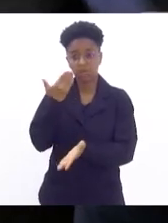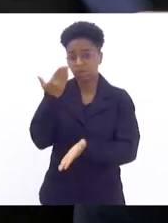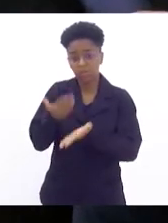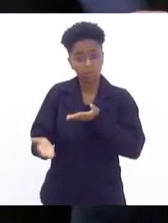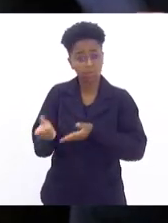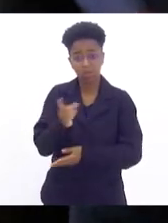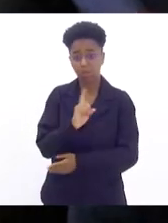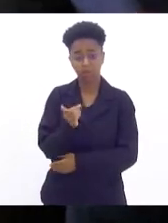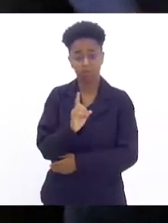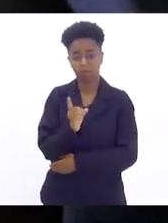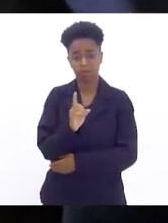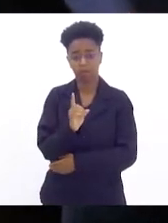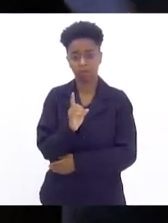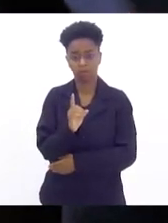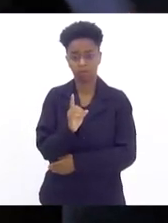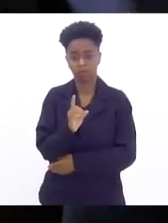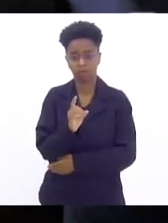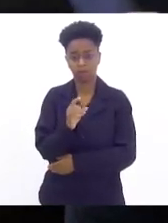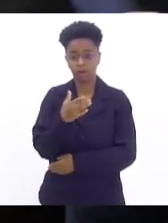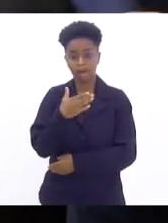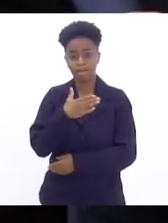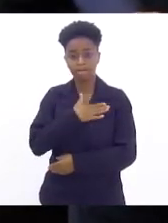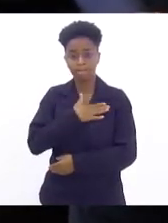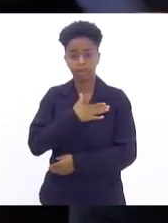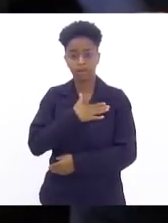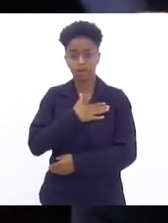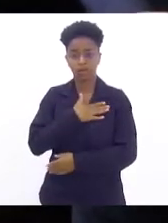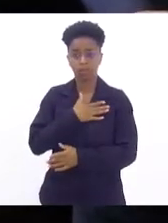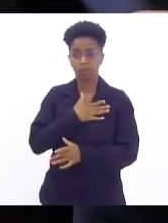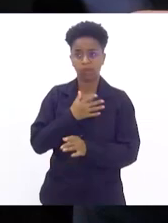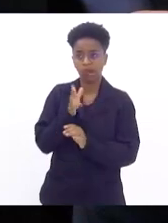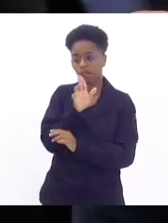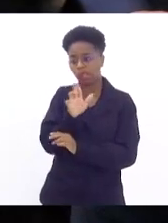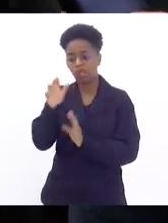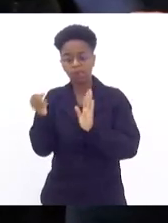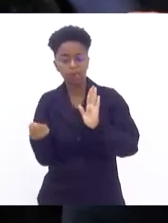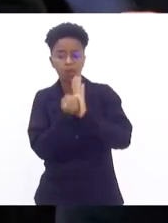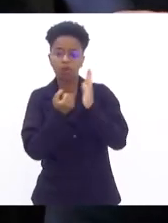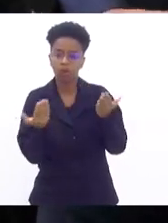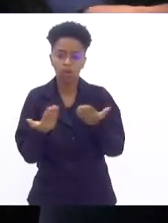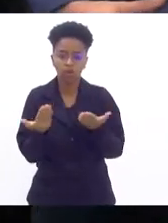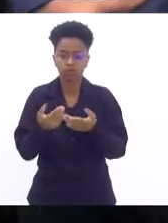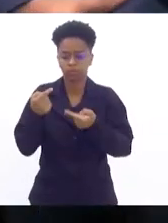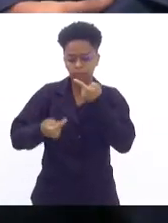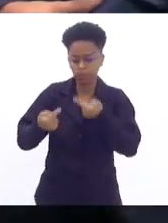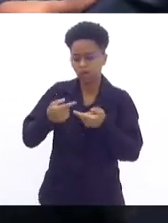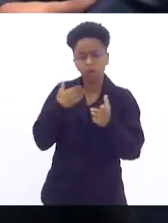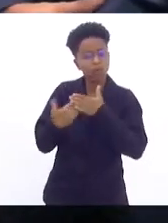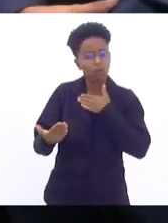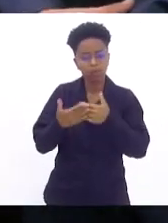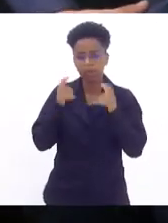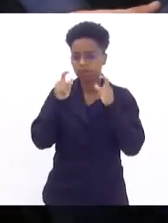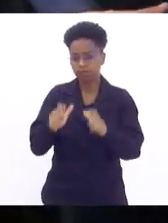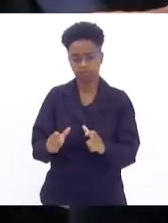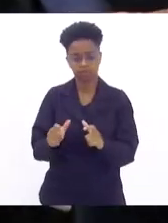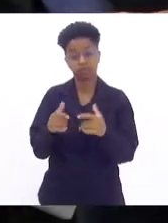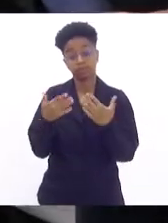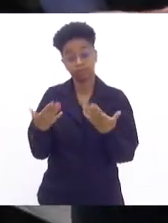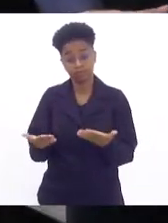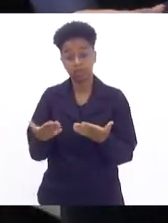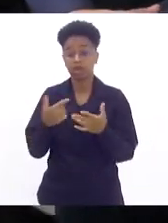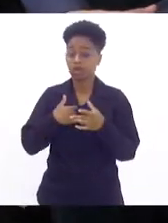o meu status hoje em termos de política onde é que é onde quer que eu esteja então